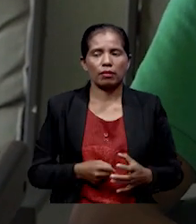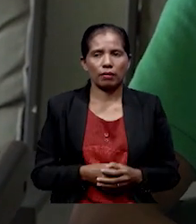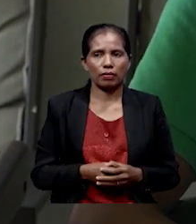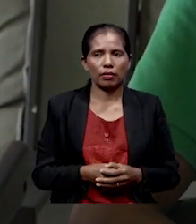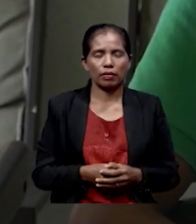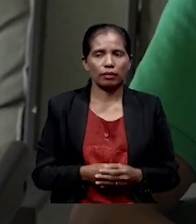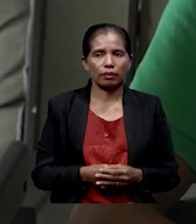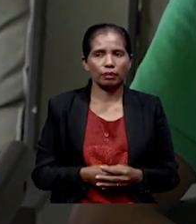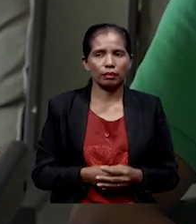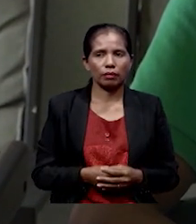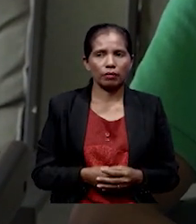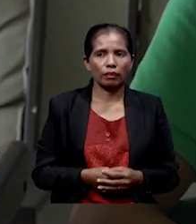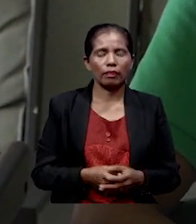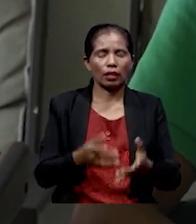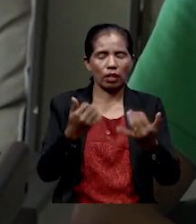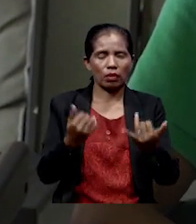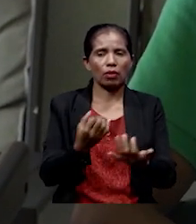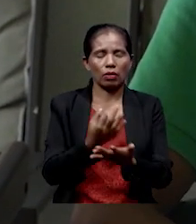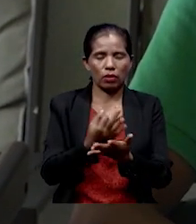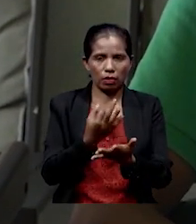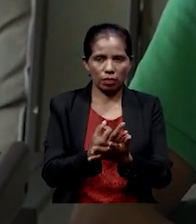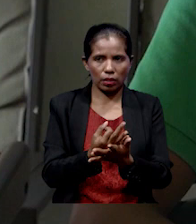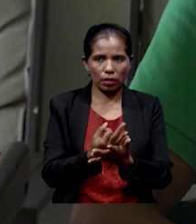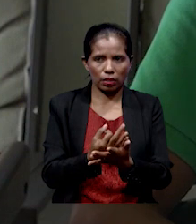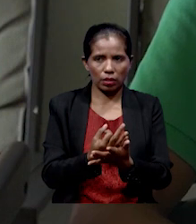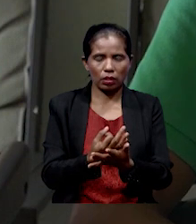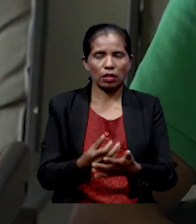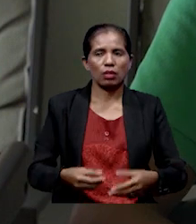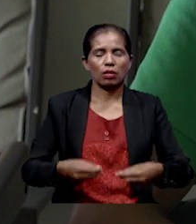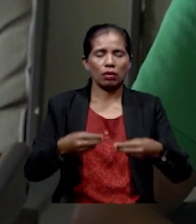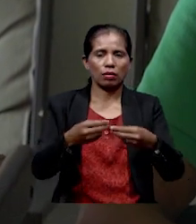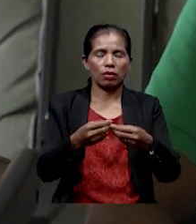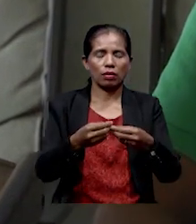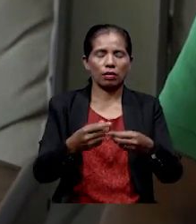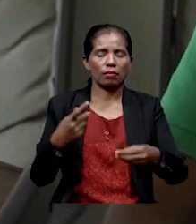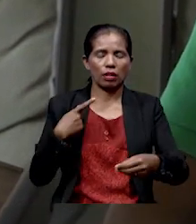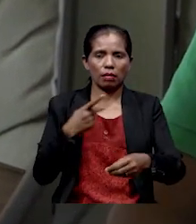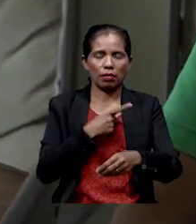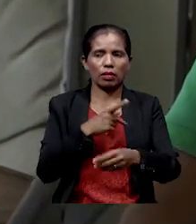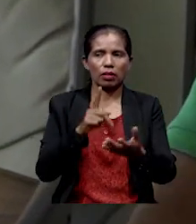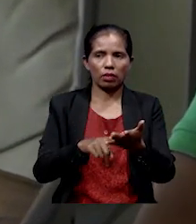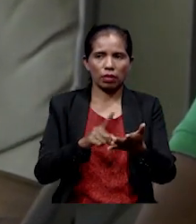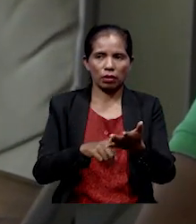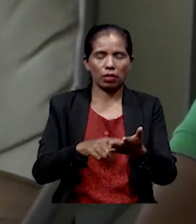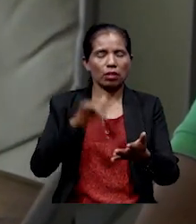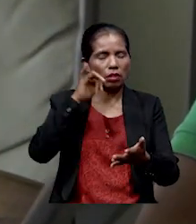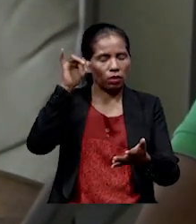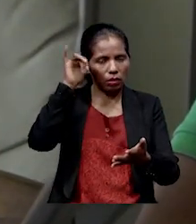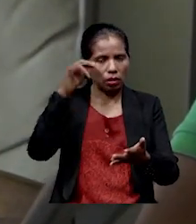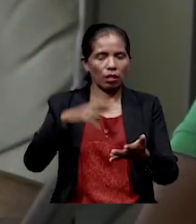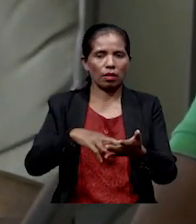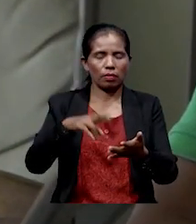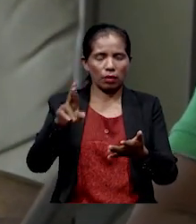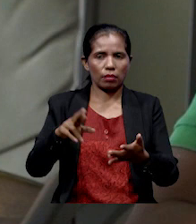remata. Agora, orçamento retificativo né, foi em parlamento discute, parece a prova, não sei. Não, mas se